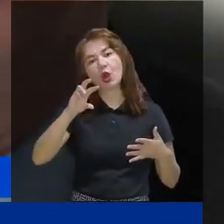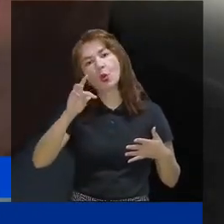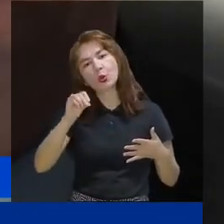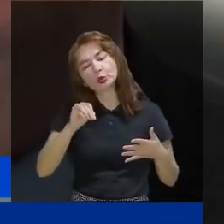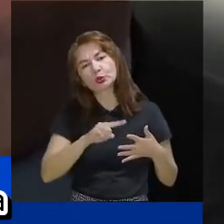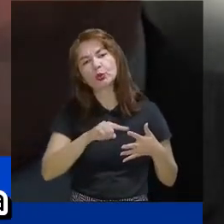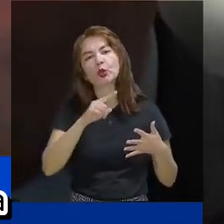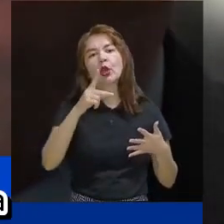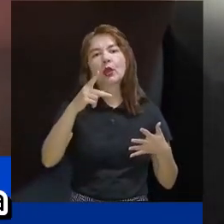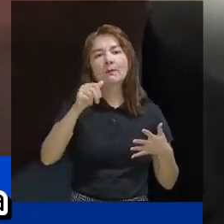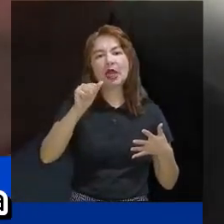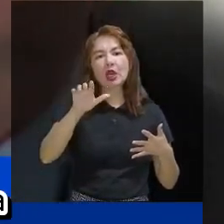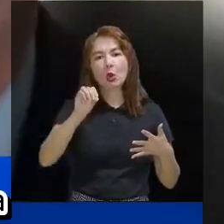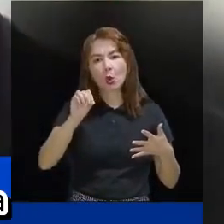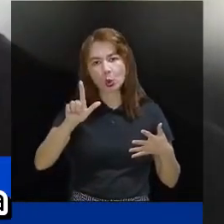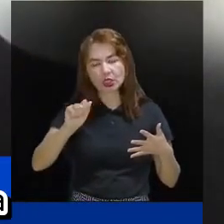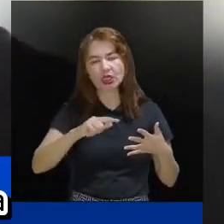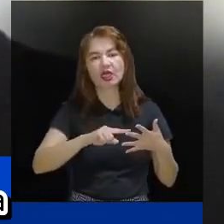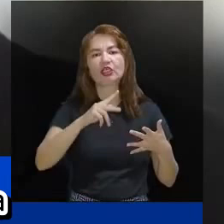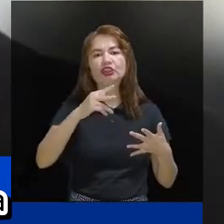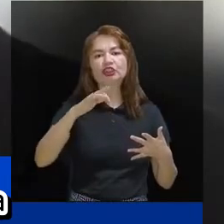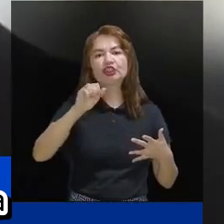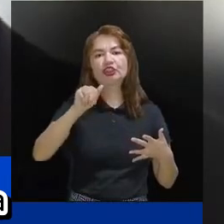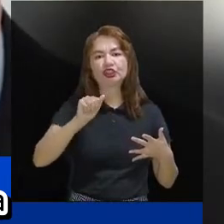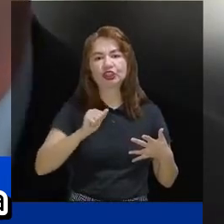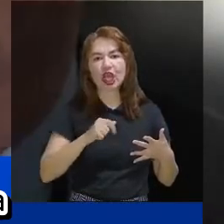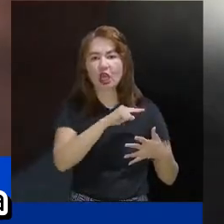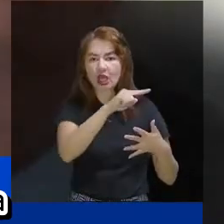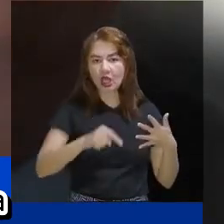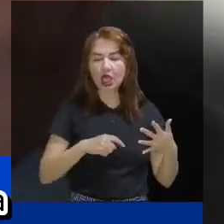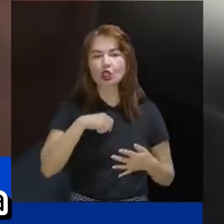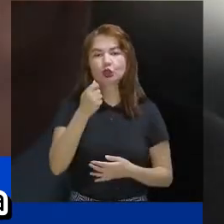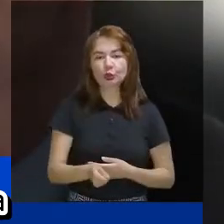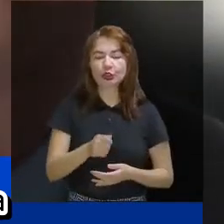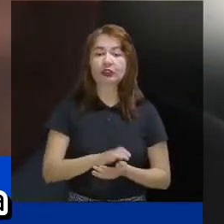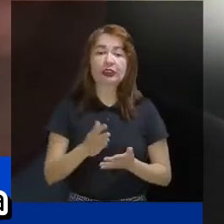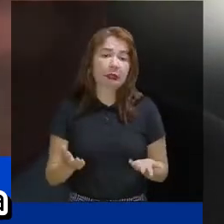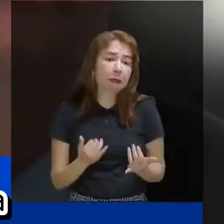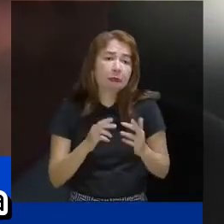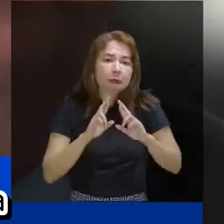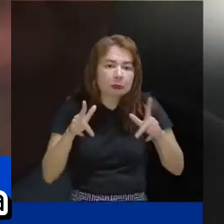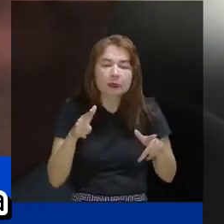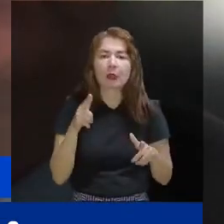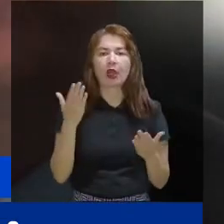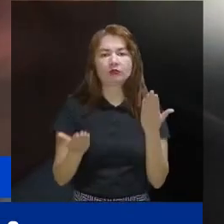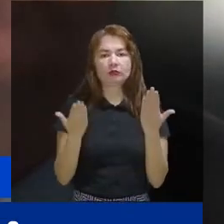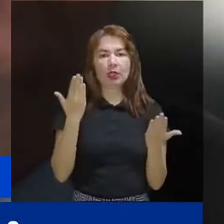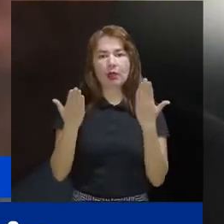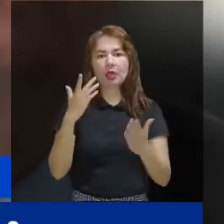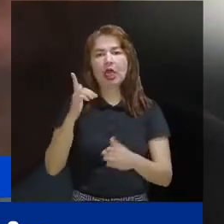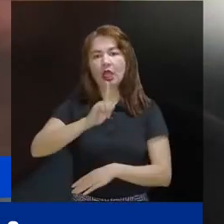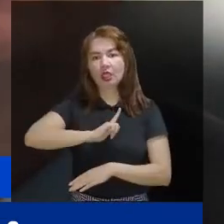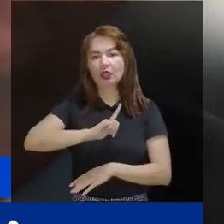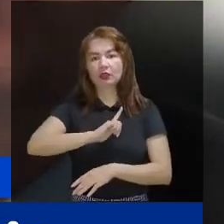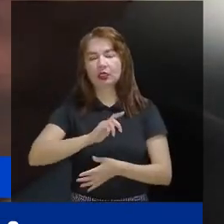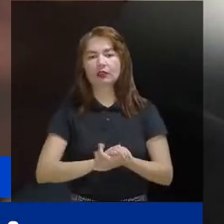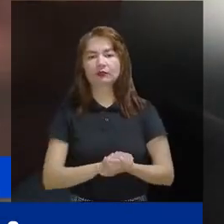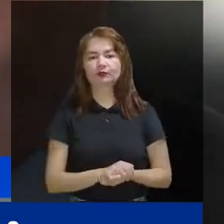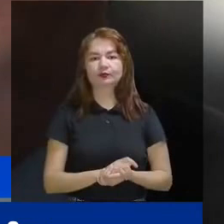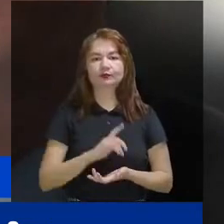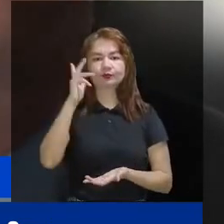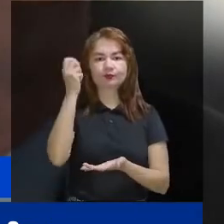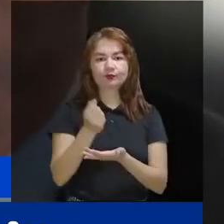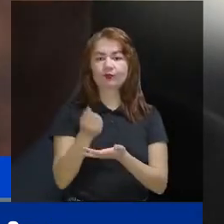Santos. Anoto que não vejo absolutamente nenhuma diferença entre os casos, conforme se vê do seguinte trecho da